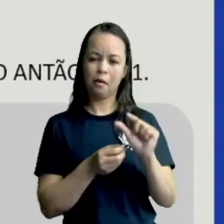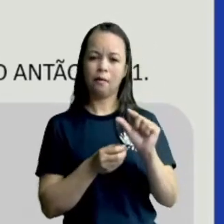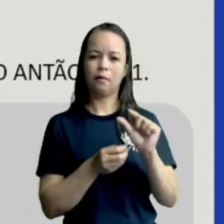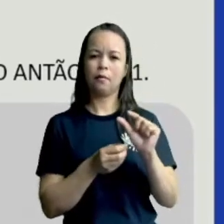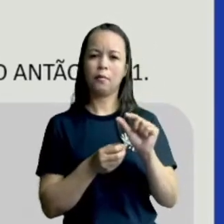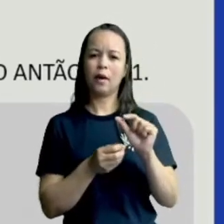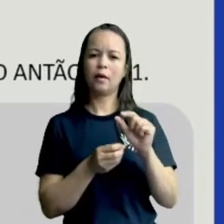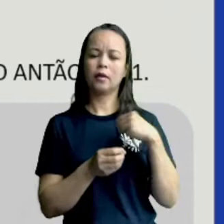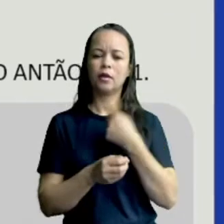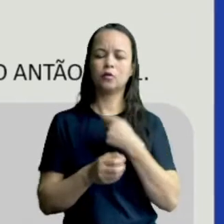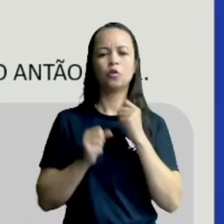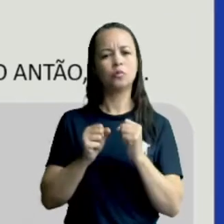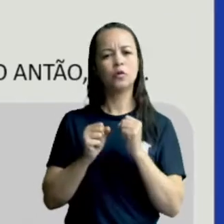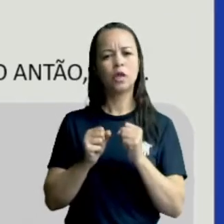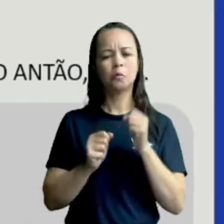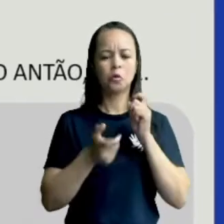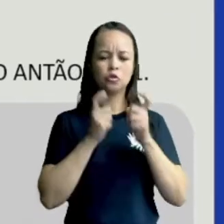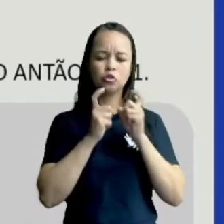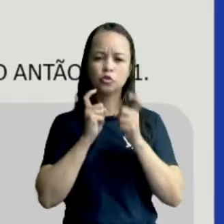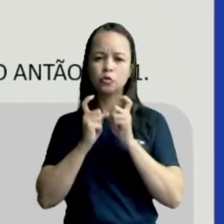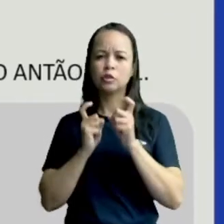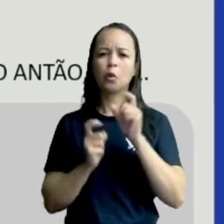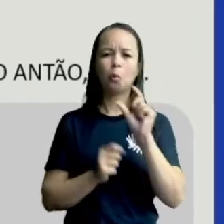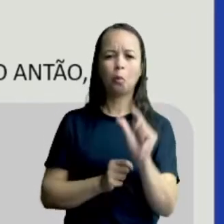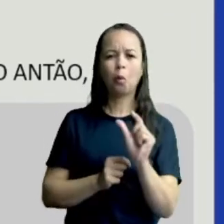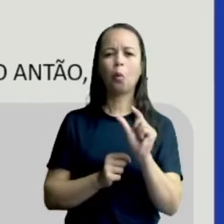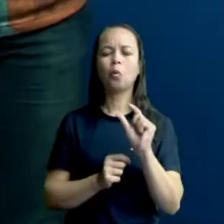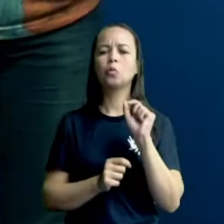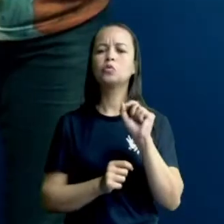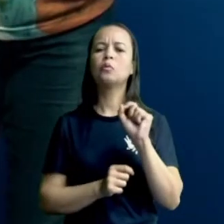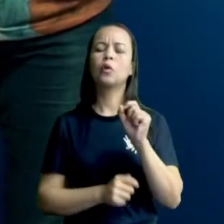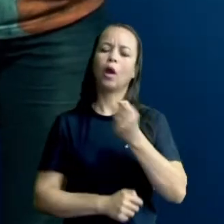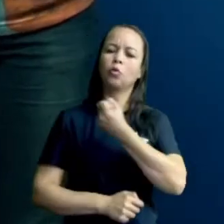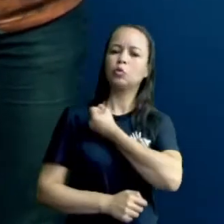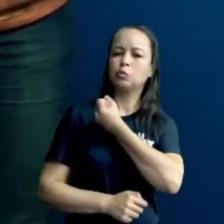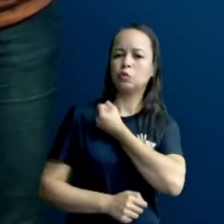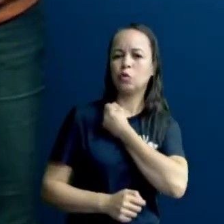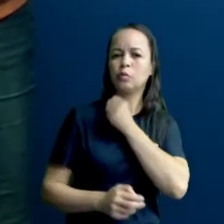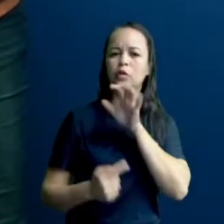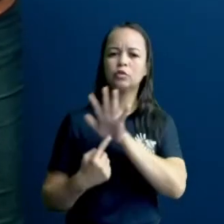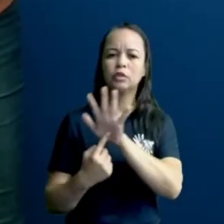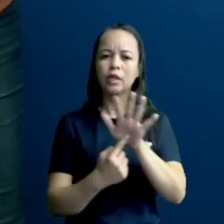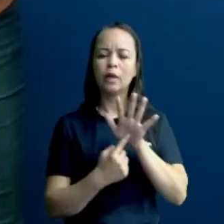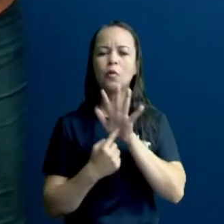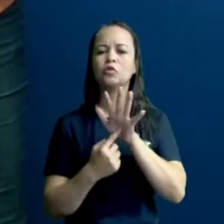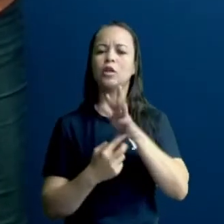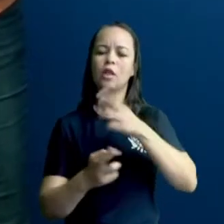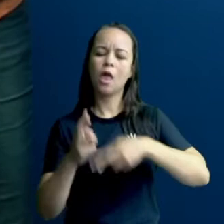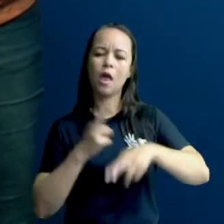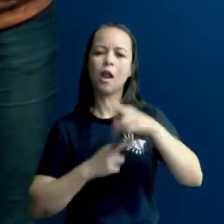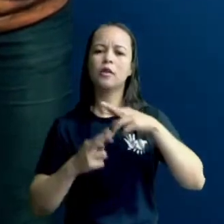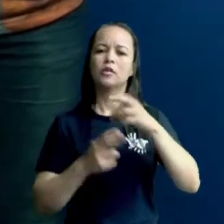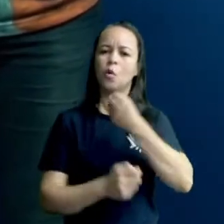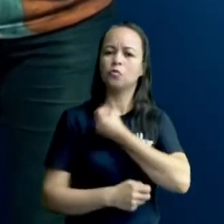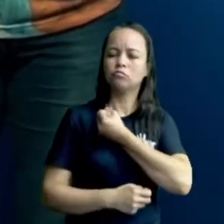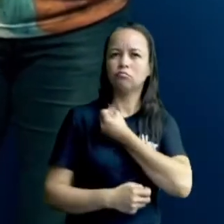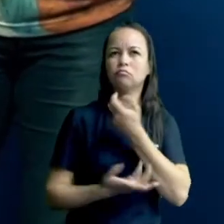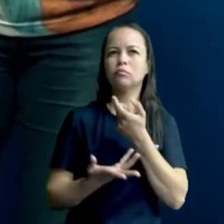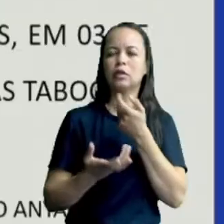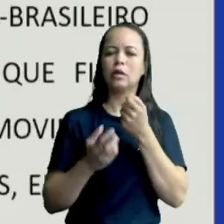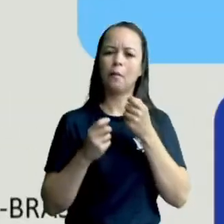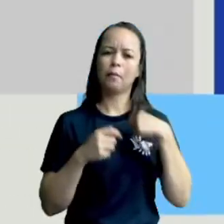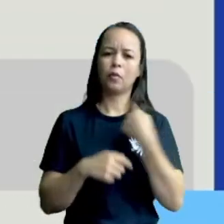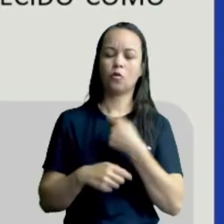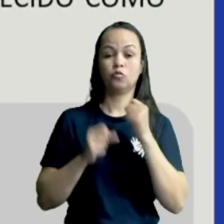poder discutir um pouco os números, né? O que tem aparecido em relação aos números, para que a gente